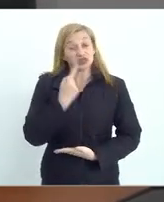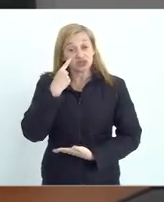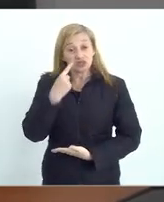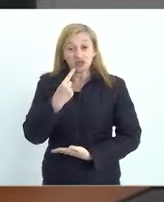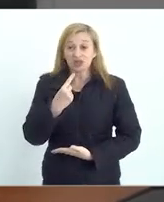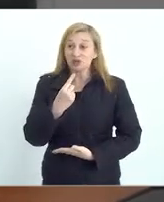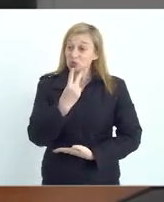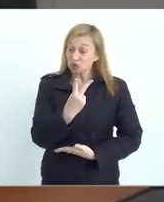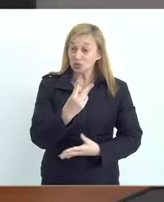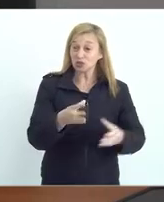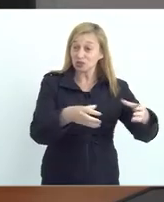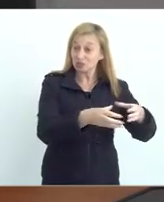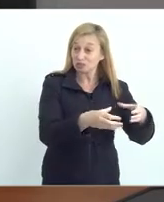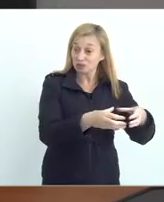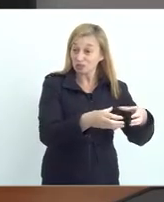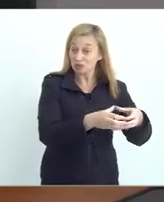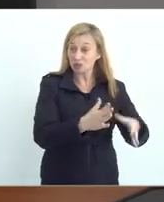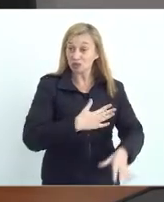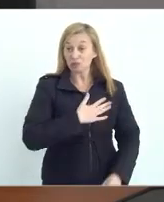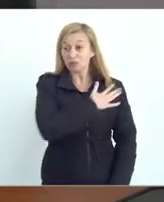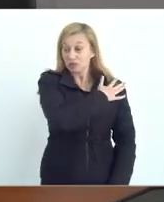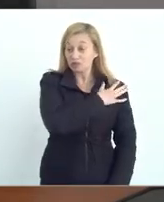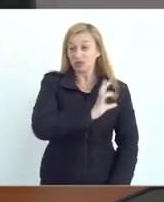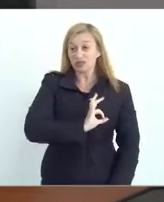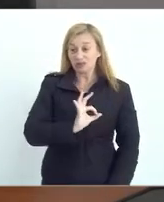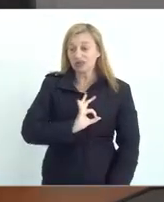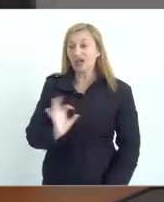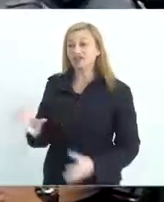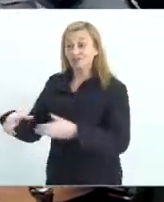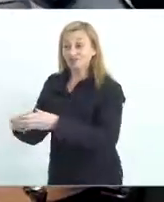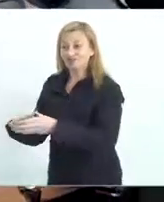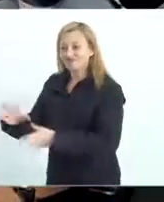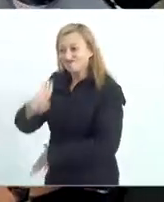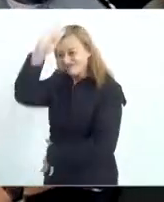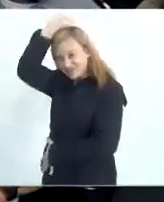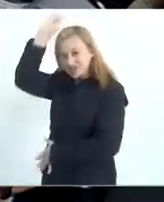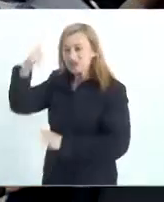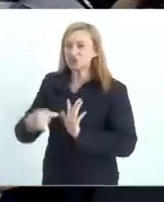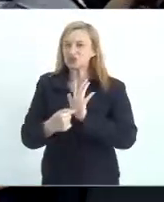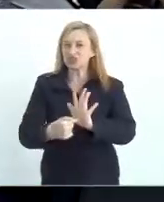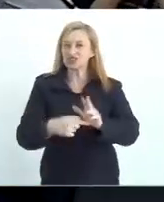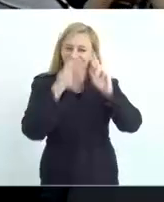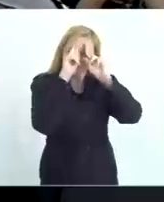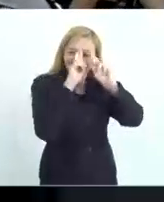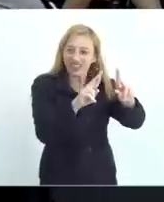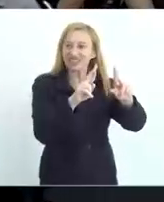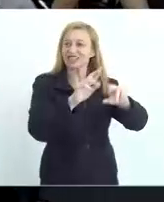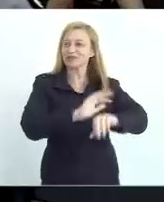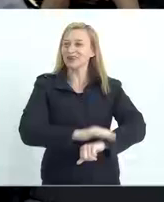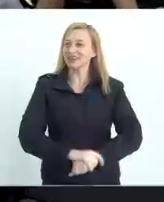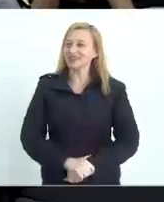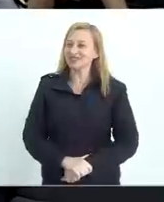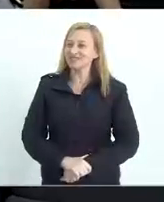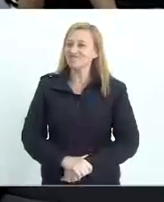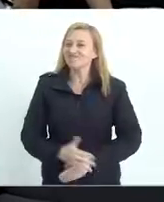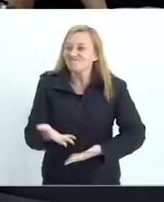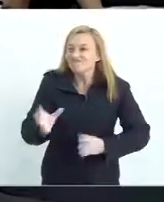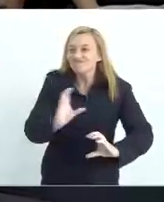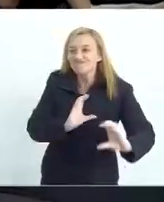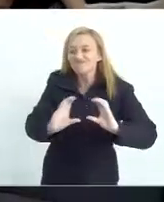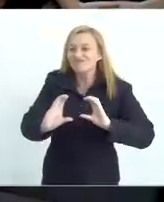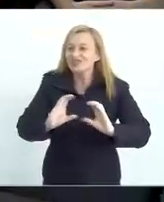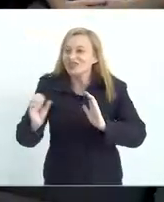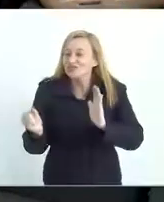comando das duas forças da Polícia Militar do corpo de bombeiros em primeiro lugar numa demonstração de respeito e interação